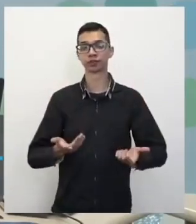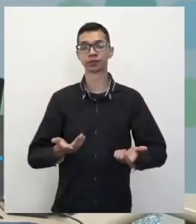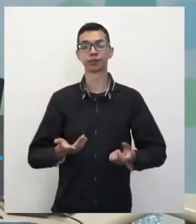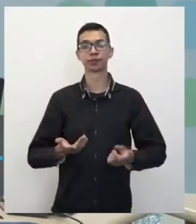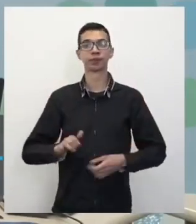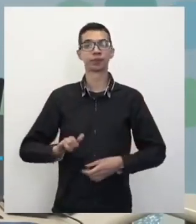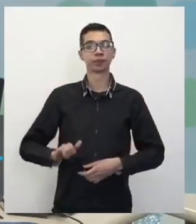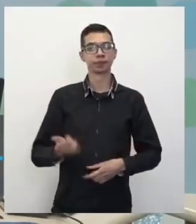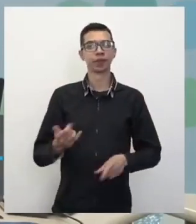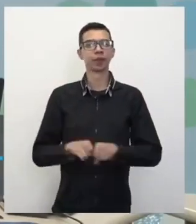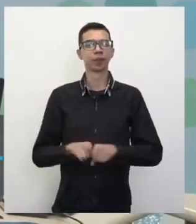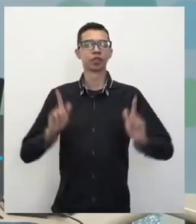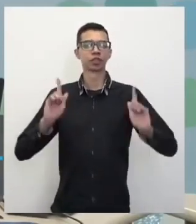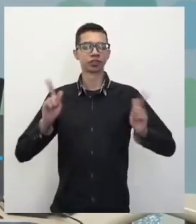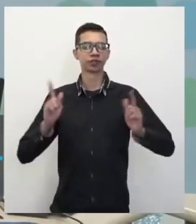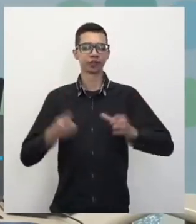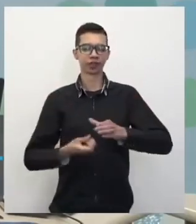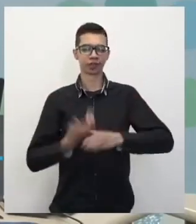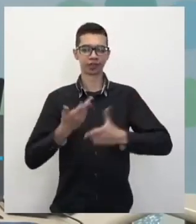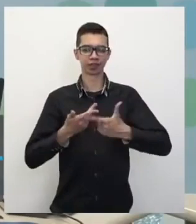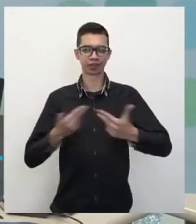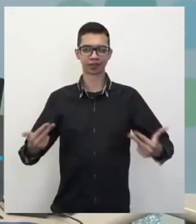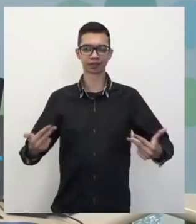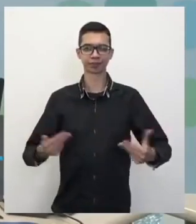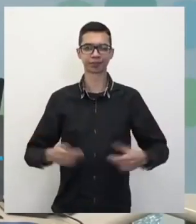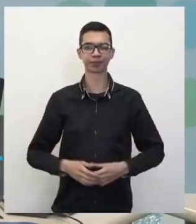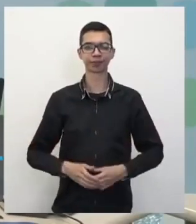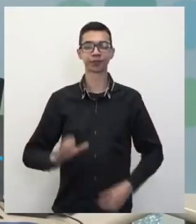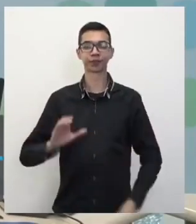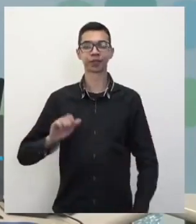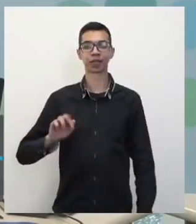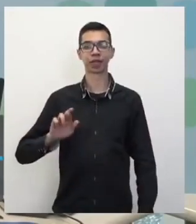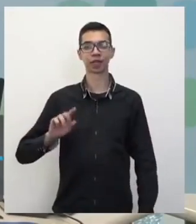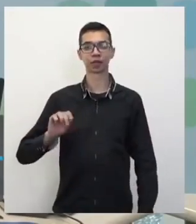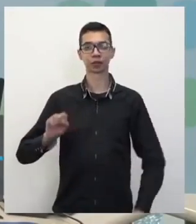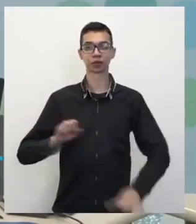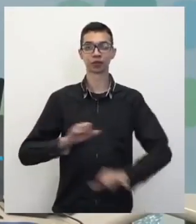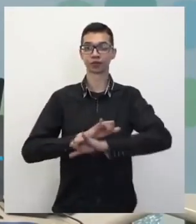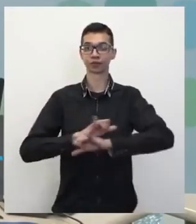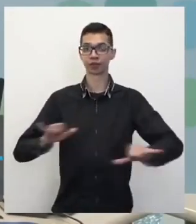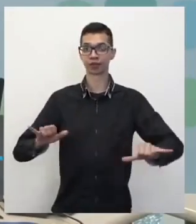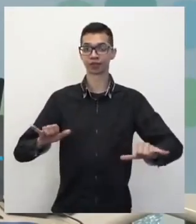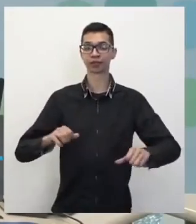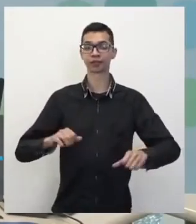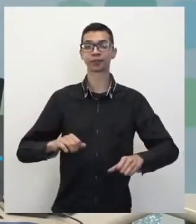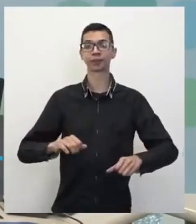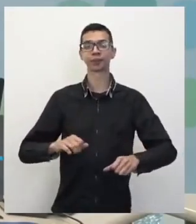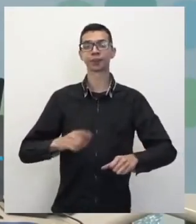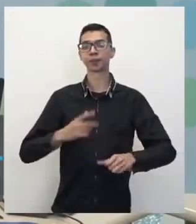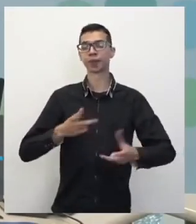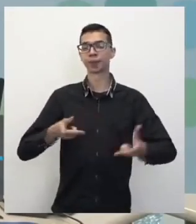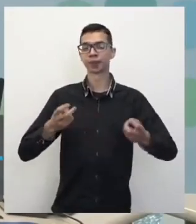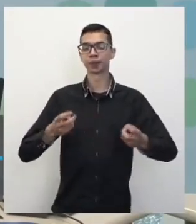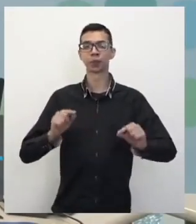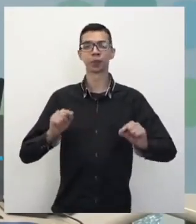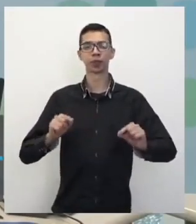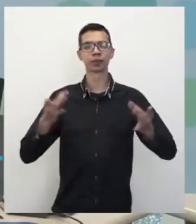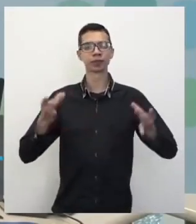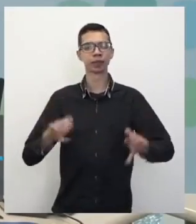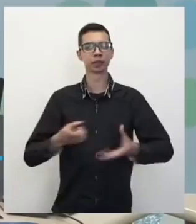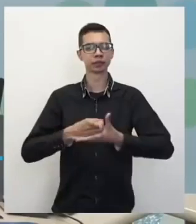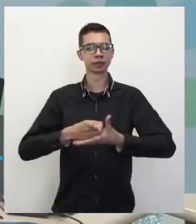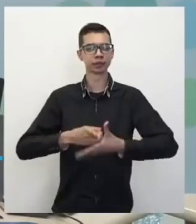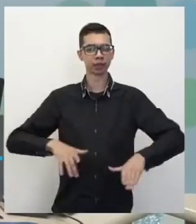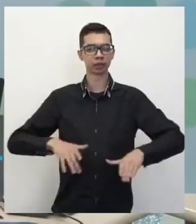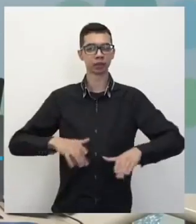divertido e criativo. O Carlos, gráfico e sensibilidade da história do jogo e